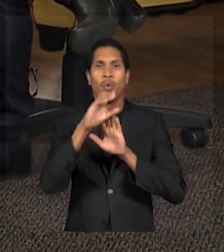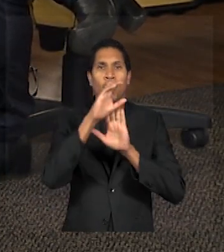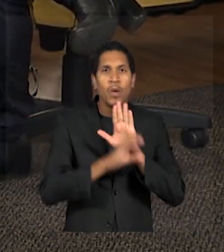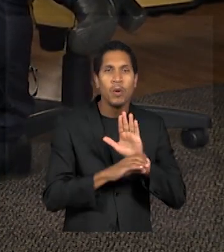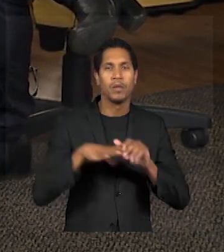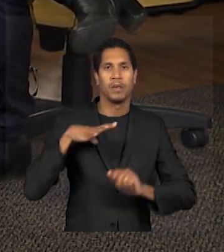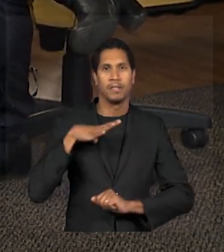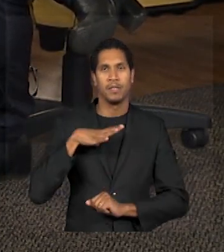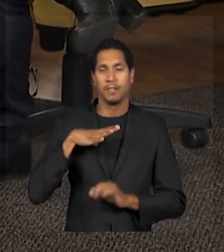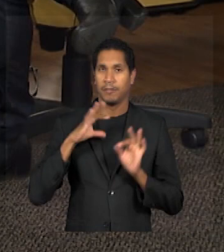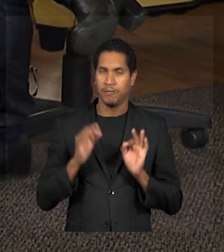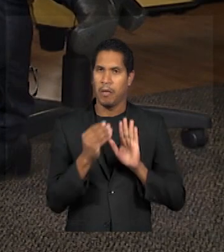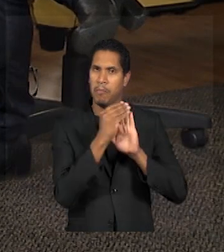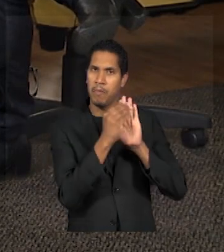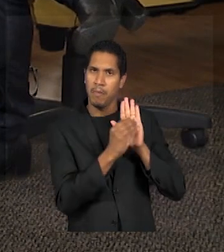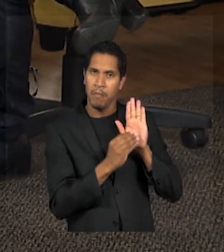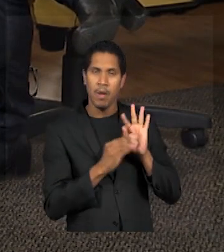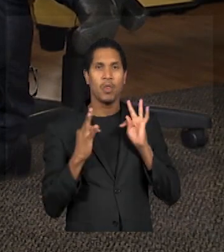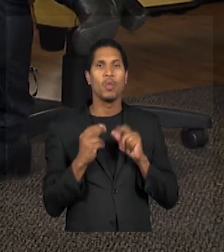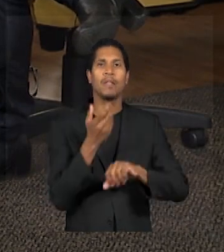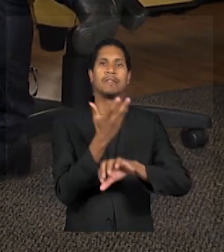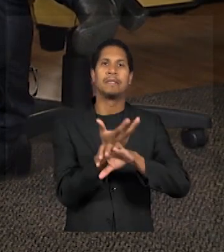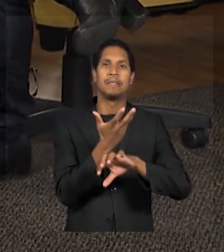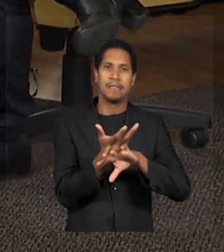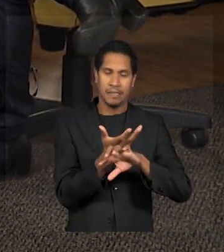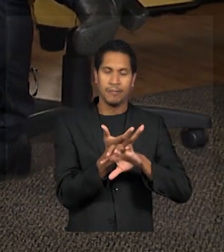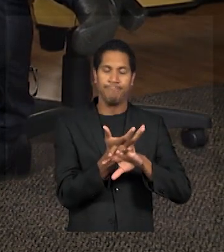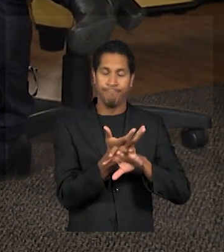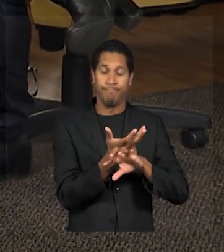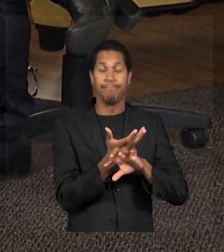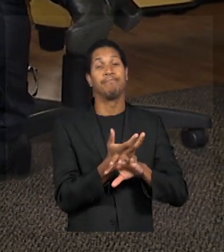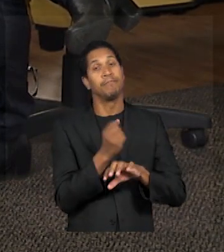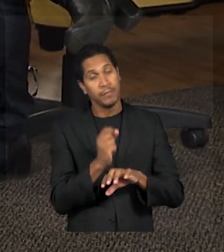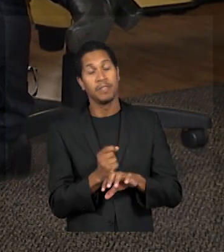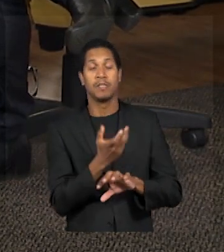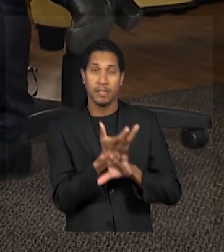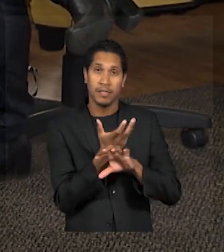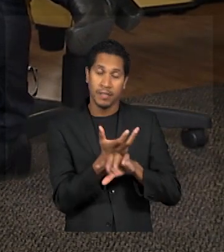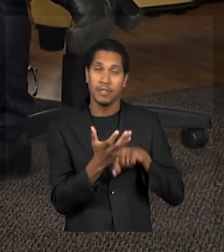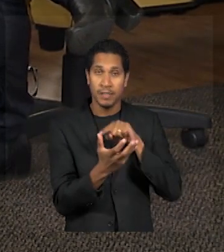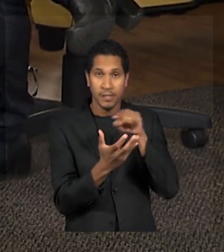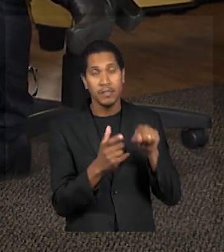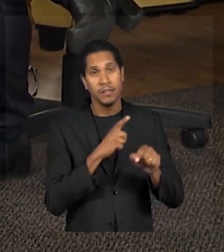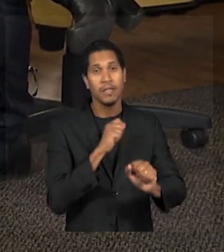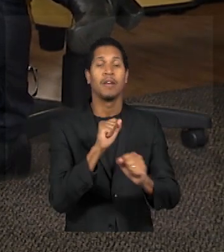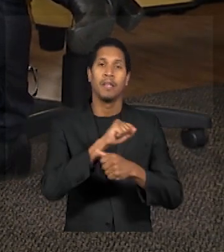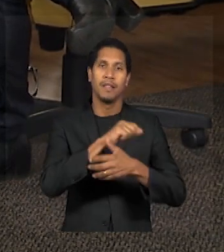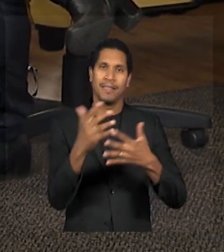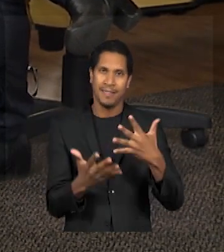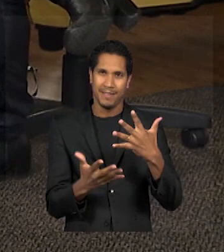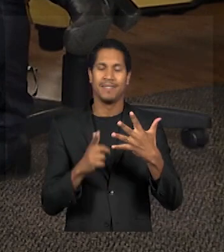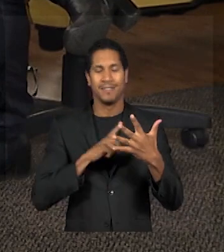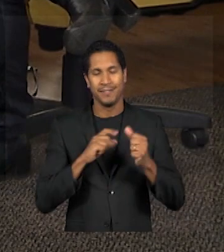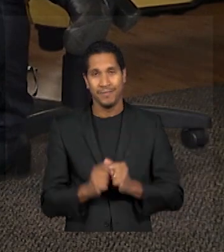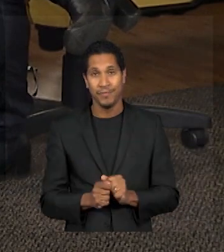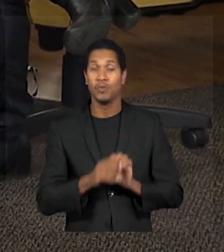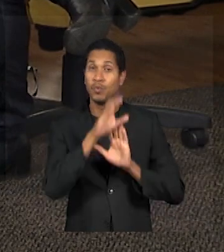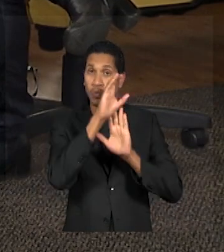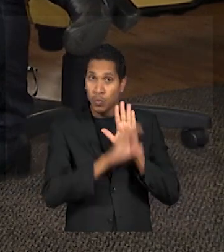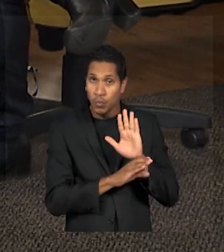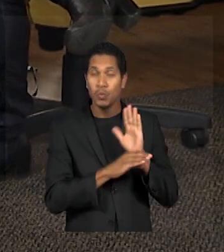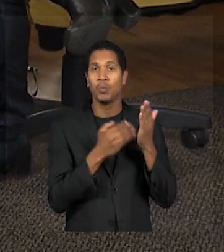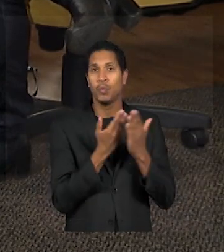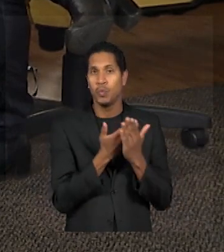cidade, de todas as disciplinas. E em uma dessas disciplinas é a Libras. Então, nós temos o currículo da